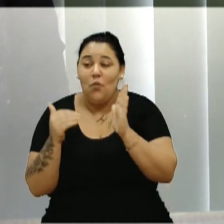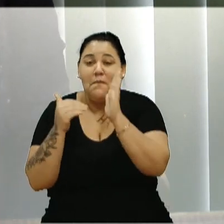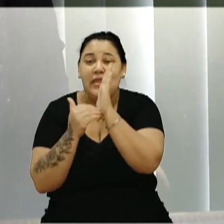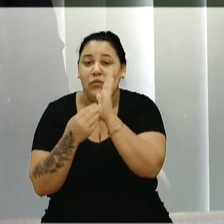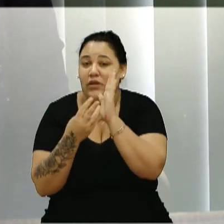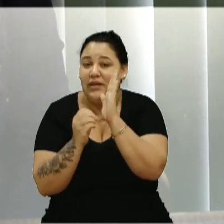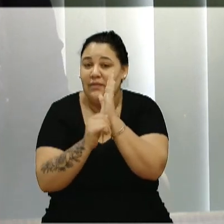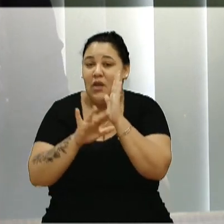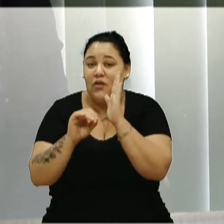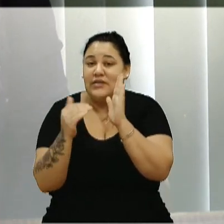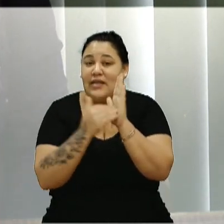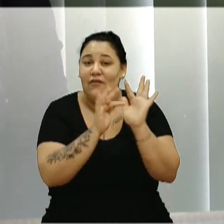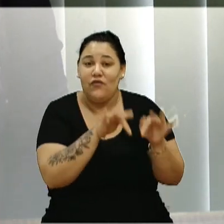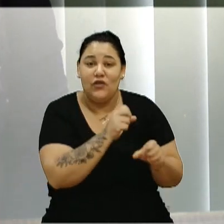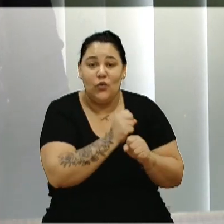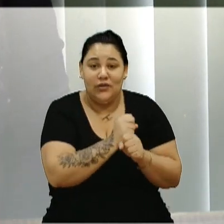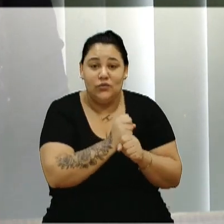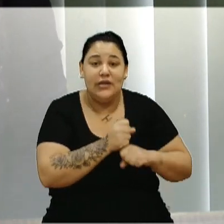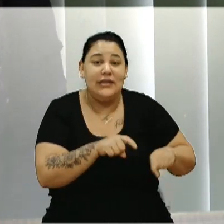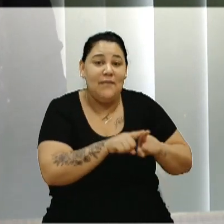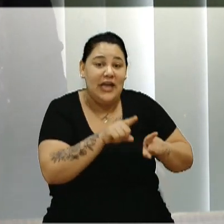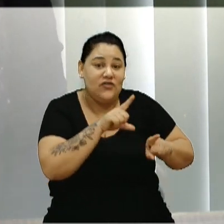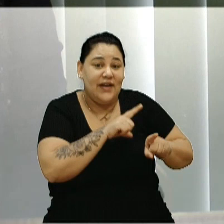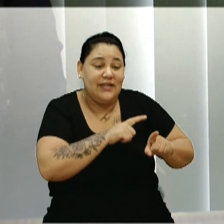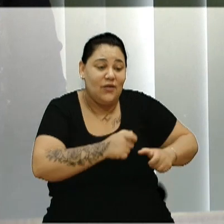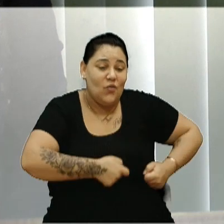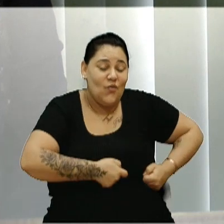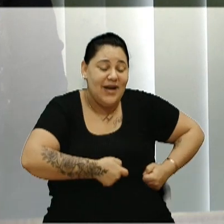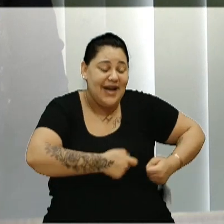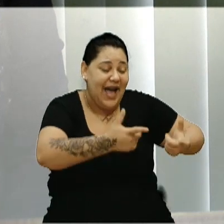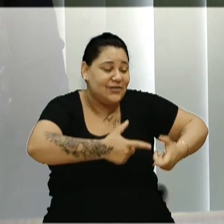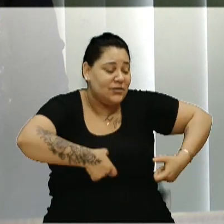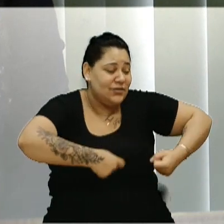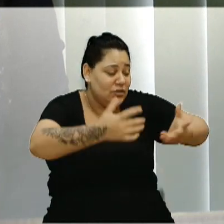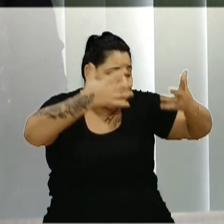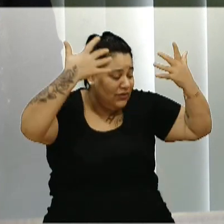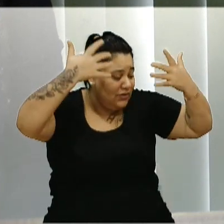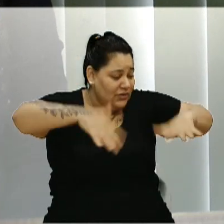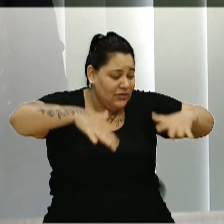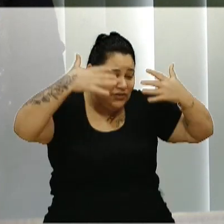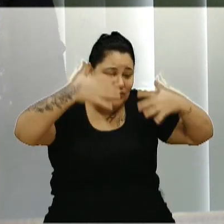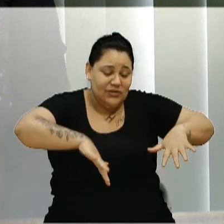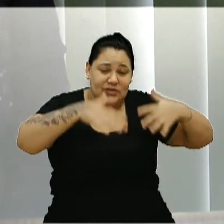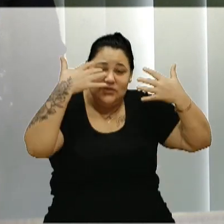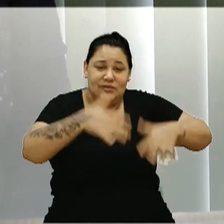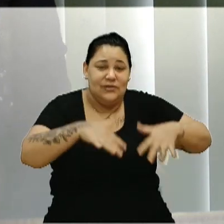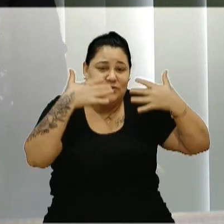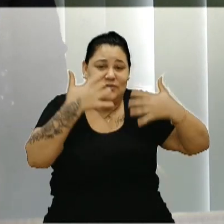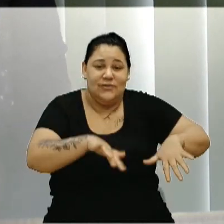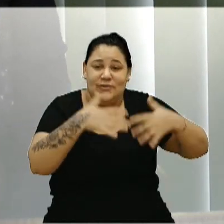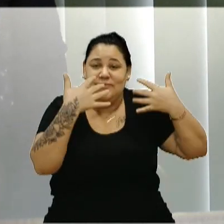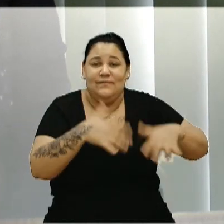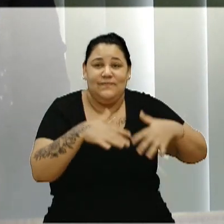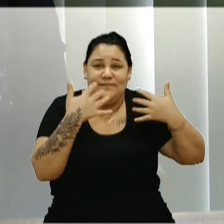né? E teremos uma despesa absurdamente que vai estourar,